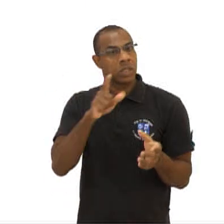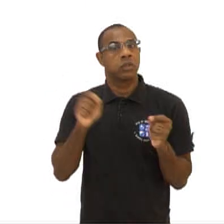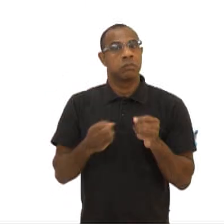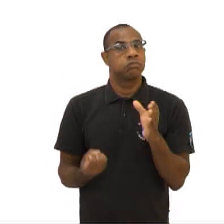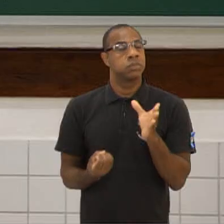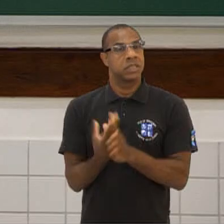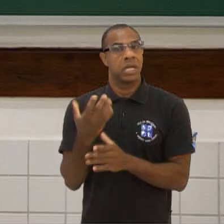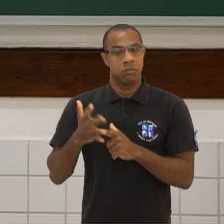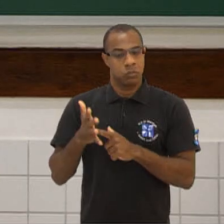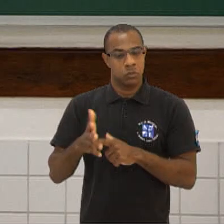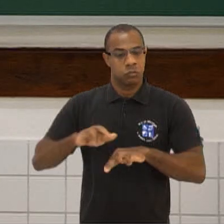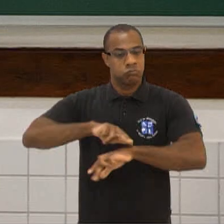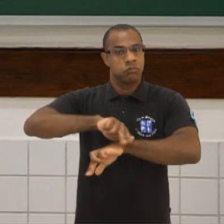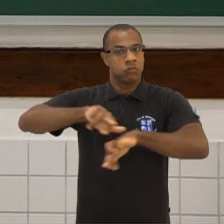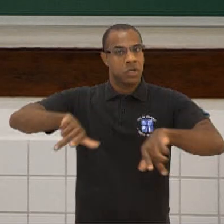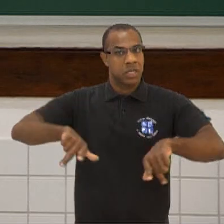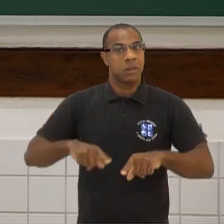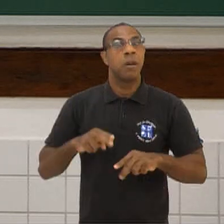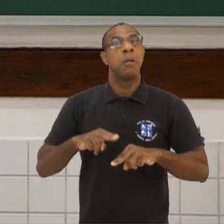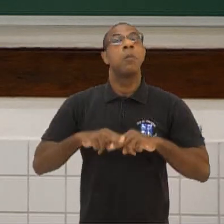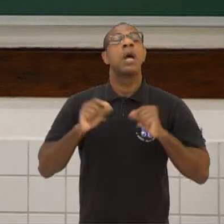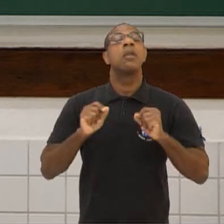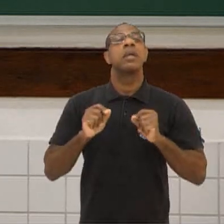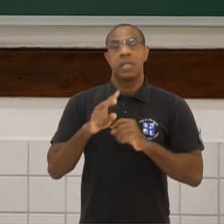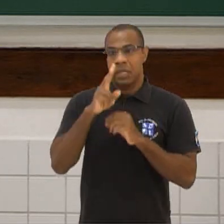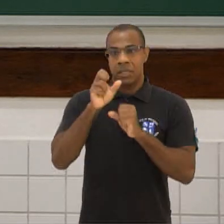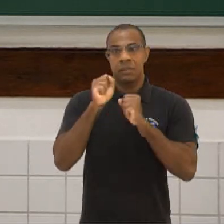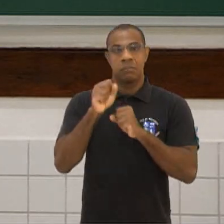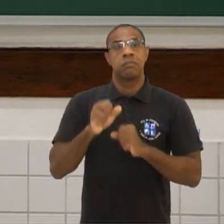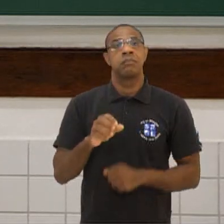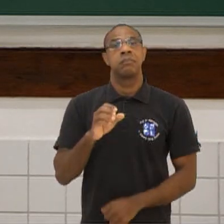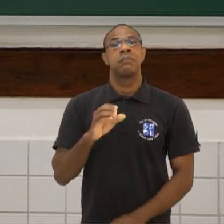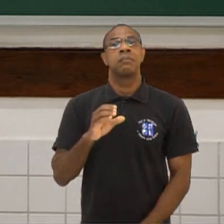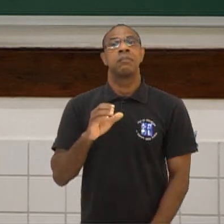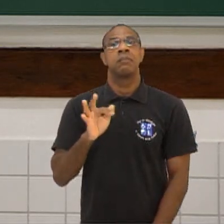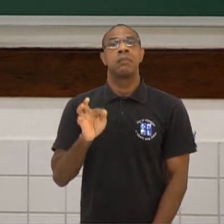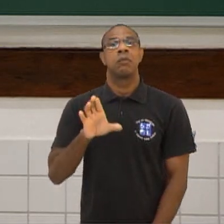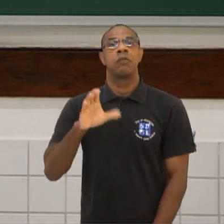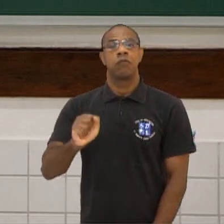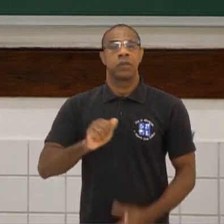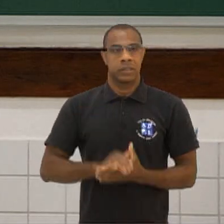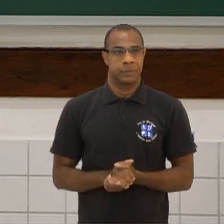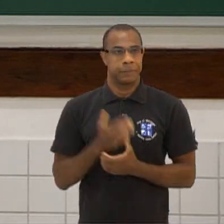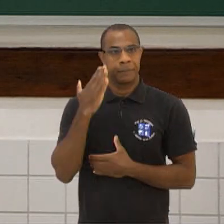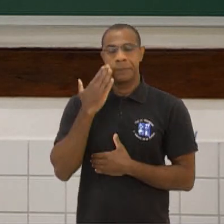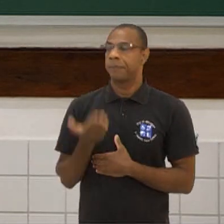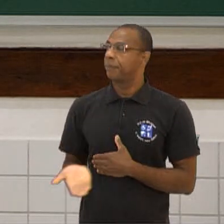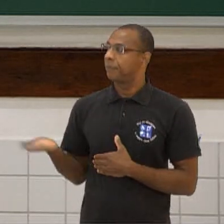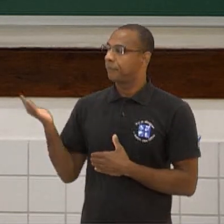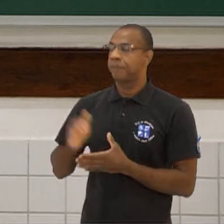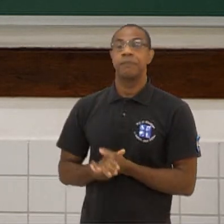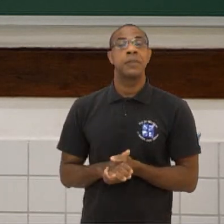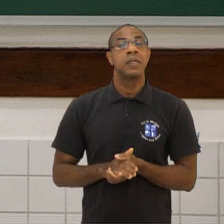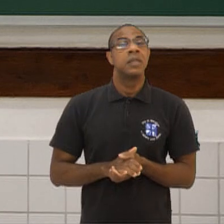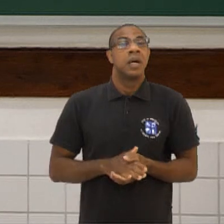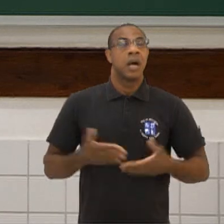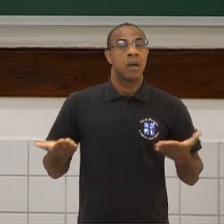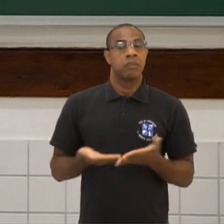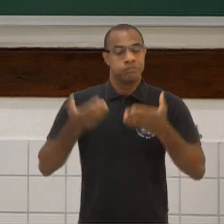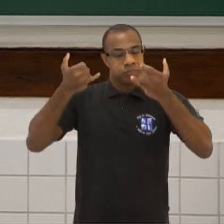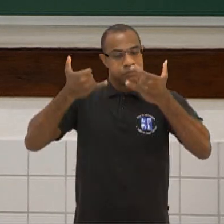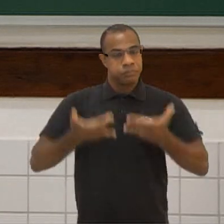justamente devido a esta força, ok? Bom, então, vamos entender um pouquinho